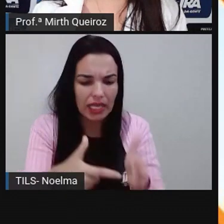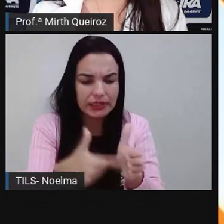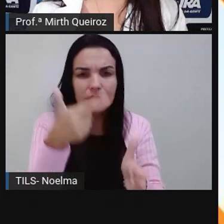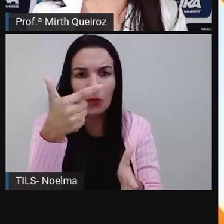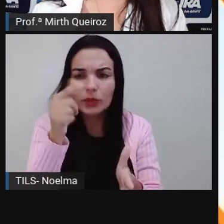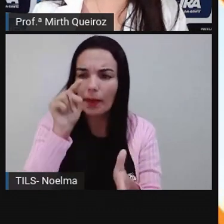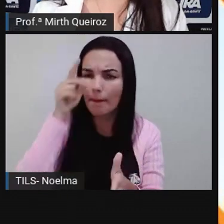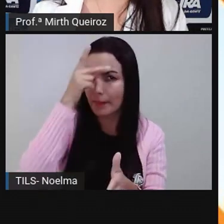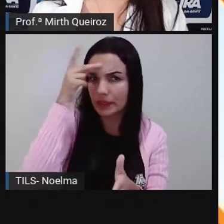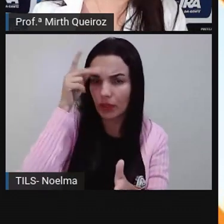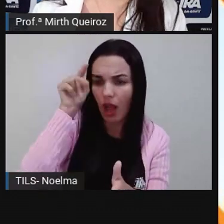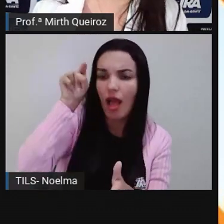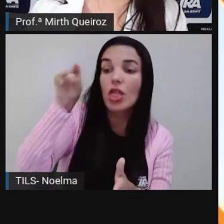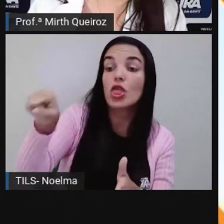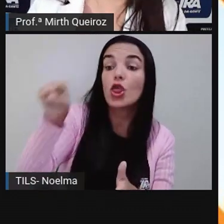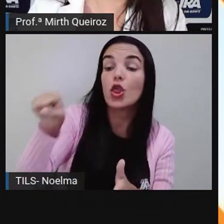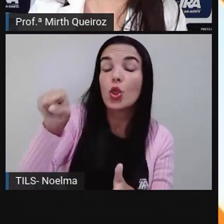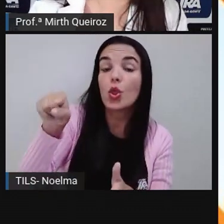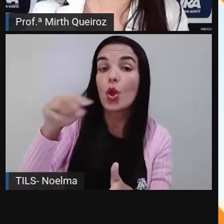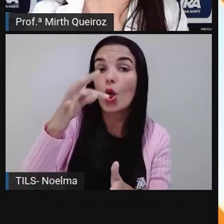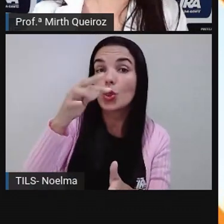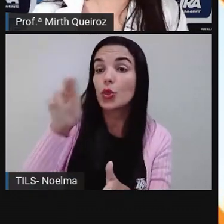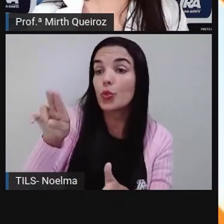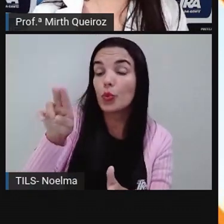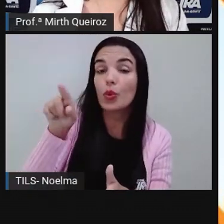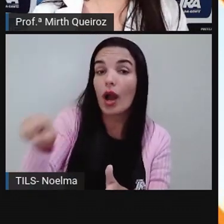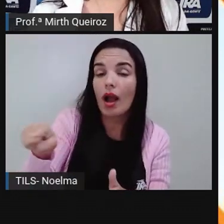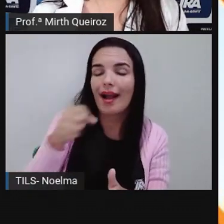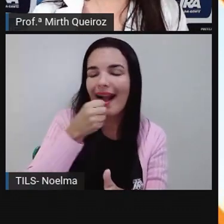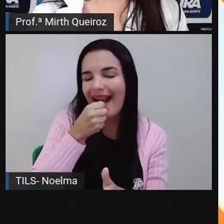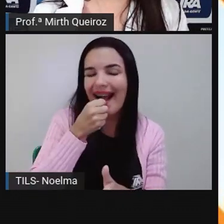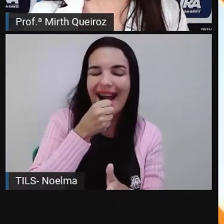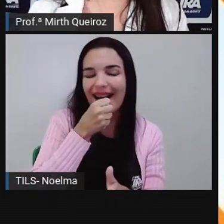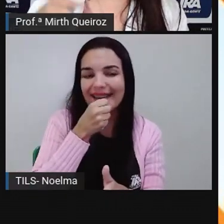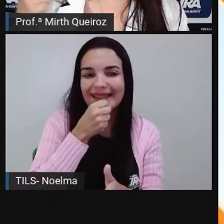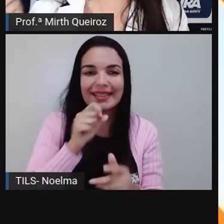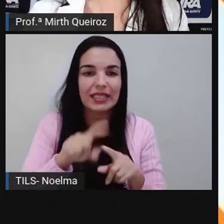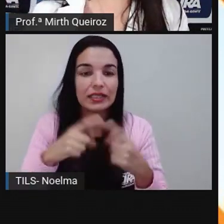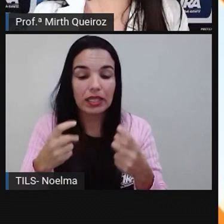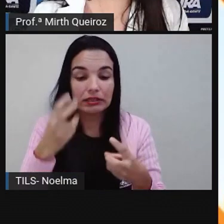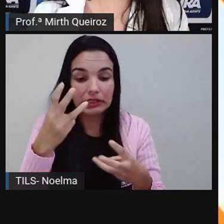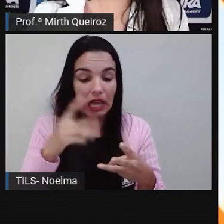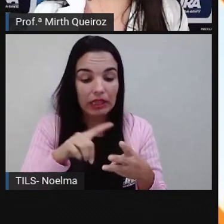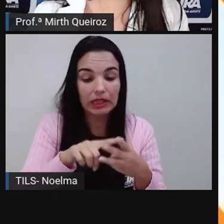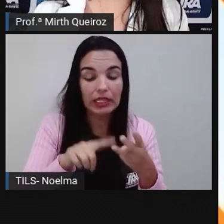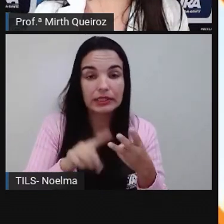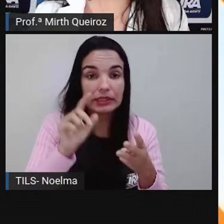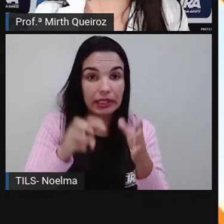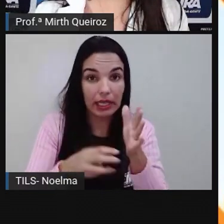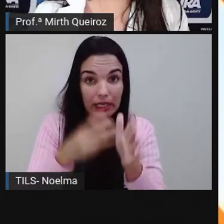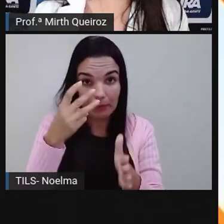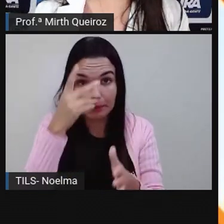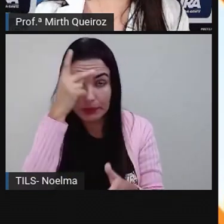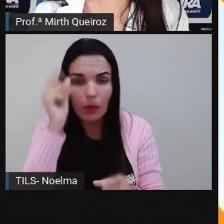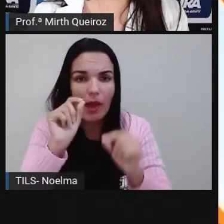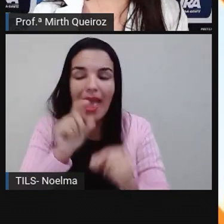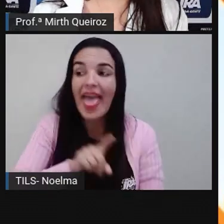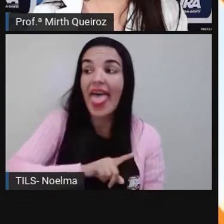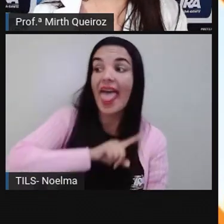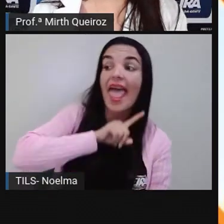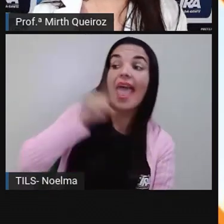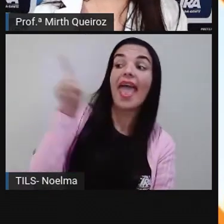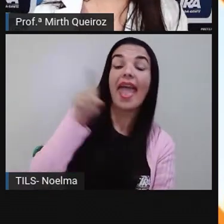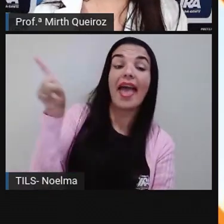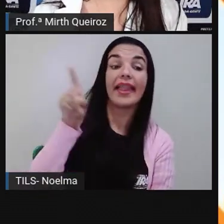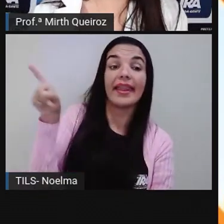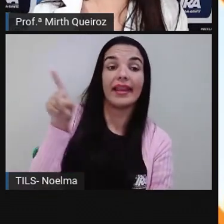cantas. Se for tu canta. Se for a terceira pessoa, Ele canta. Então, de acordo